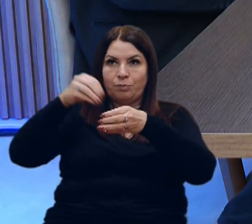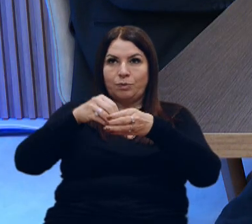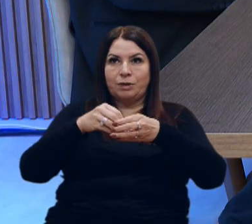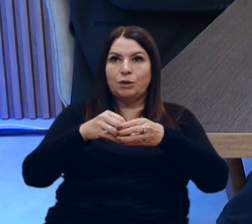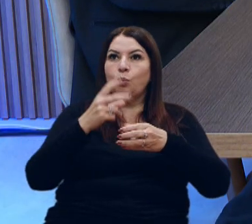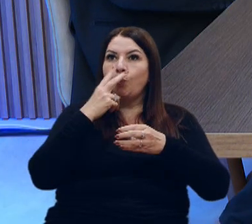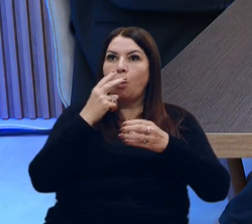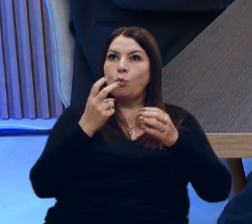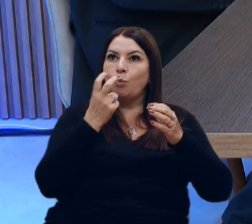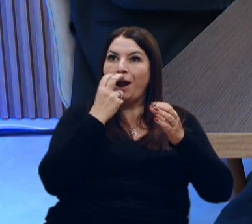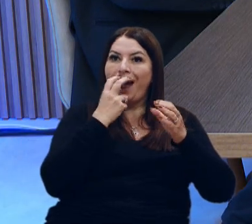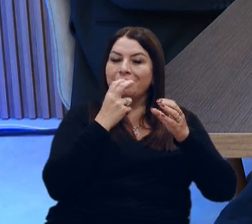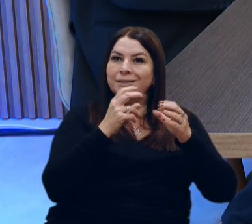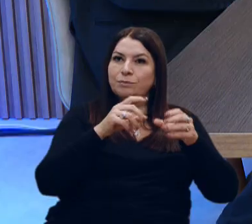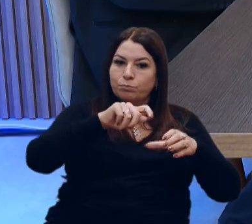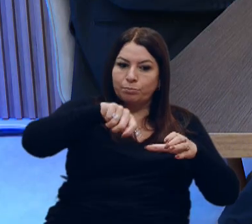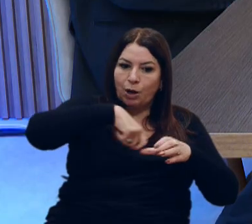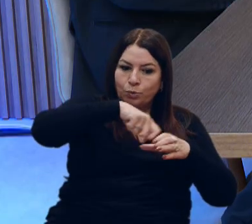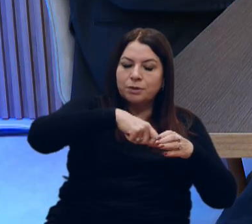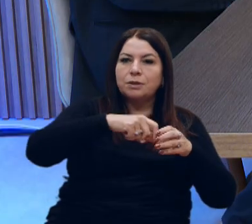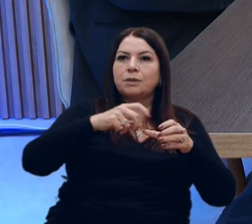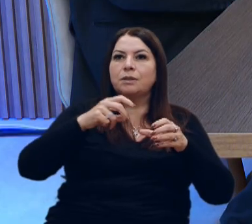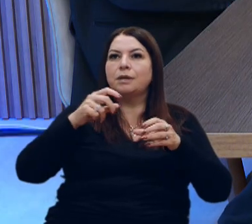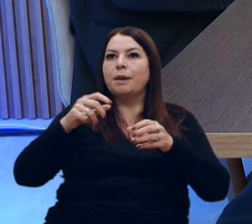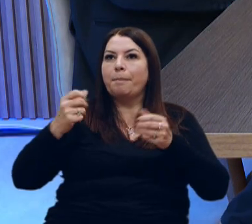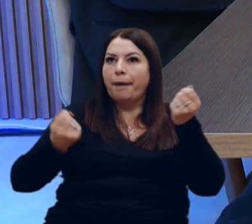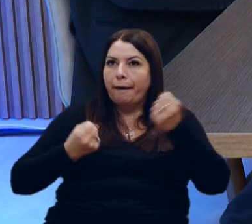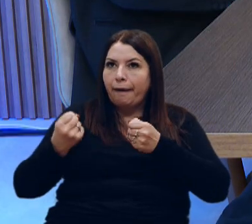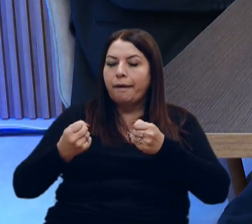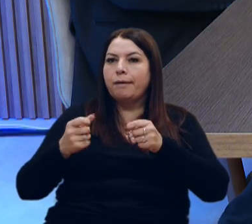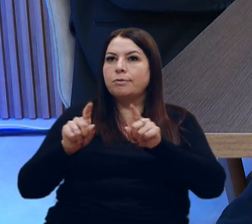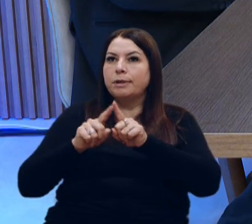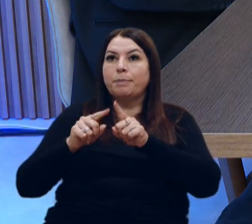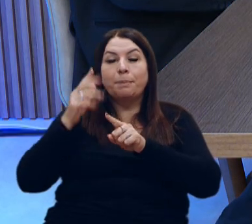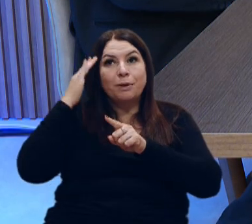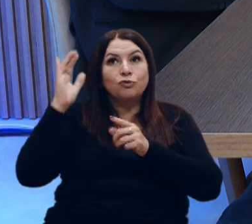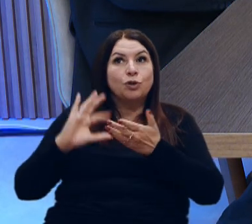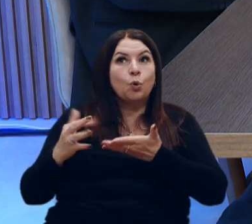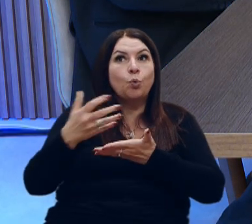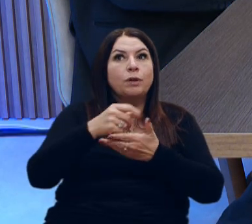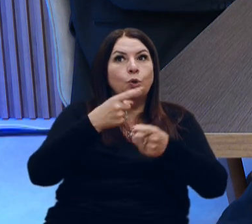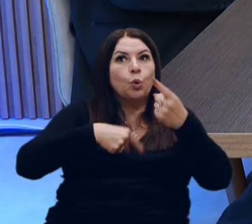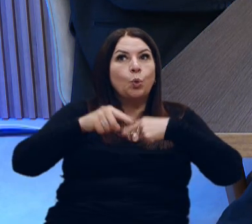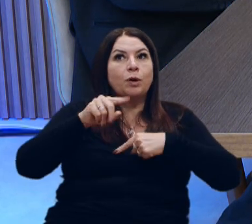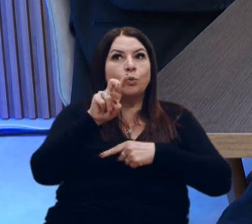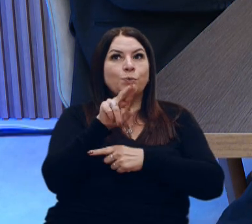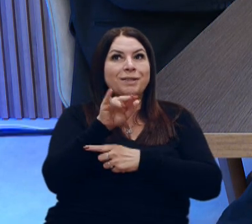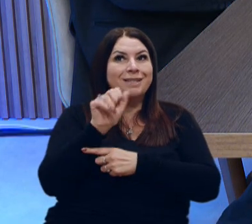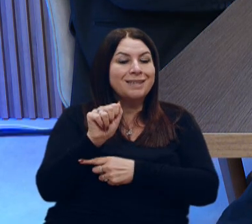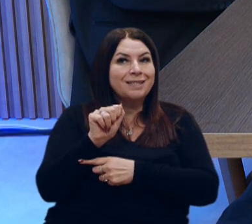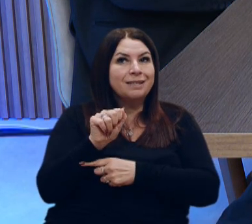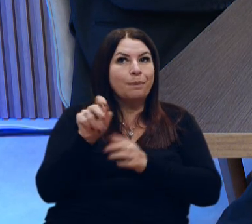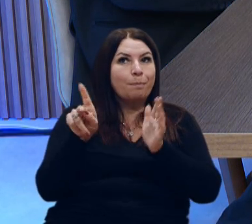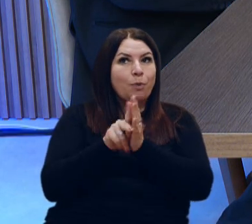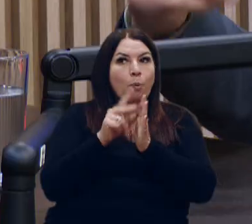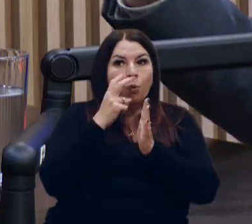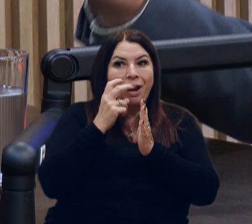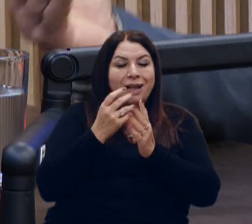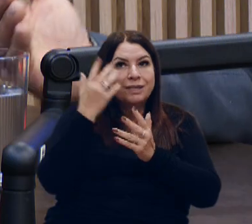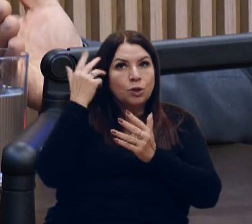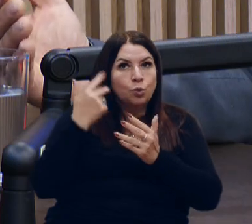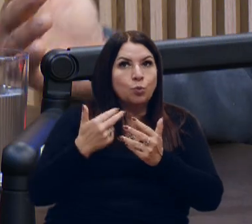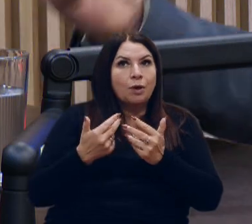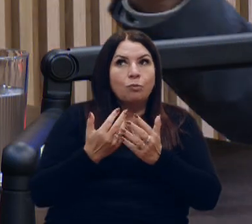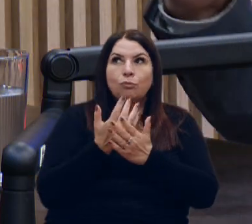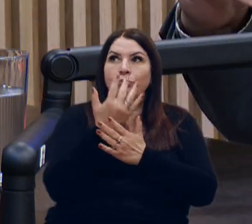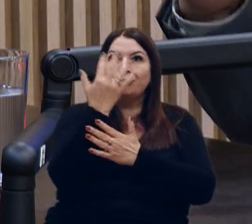de gás para cozinha, botijão de gás para veículos. Imagina a Codeca se tornando uma usina de gás natural e vendendo